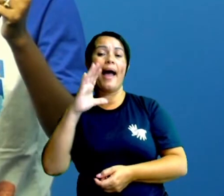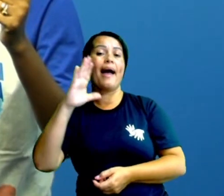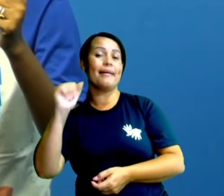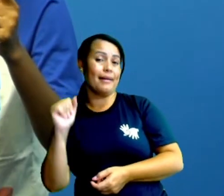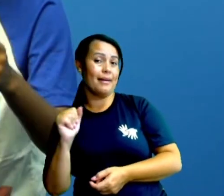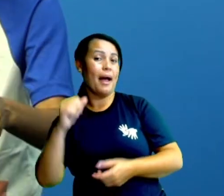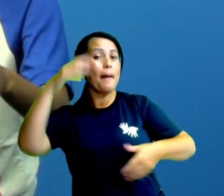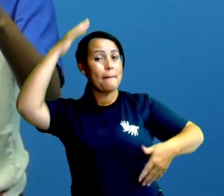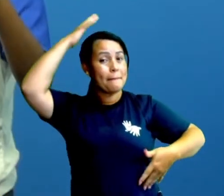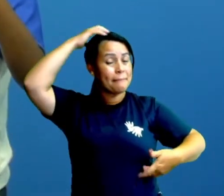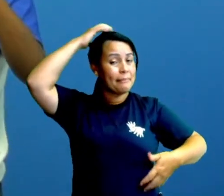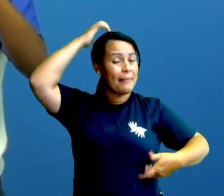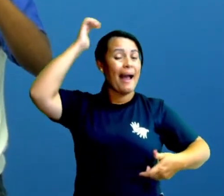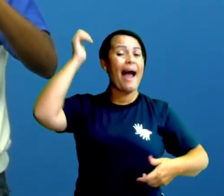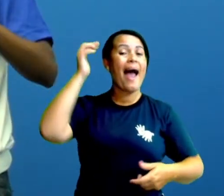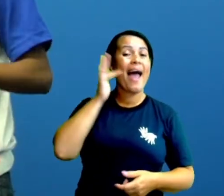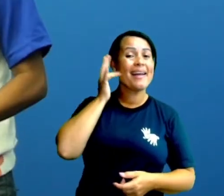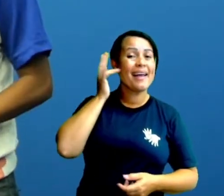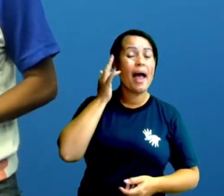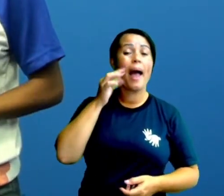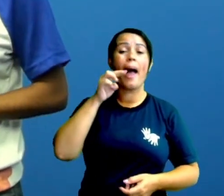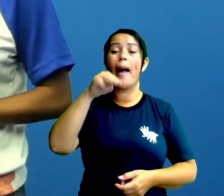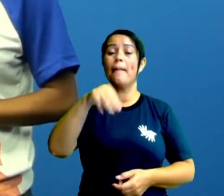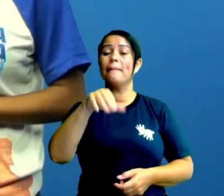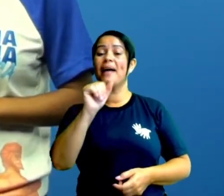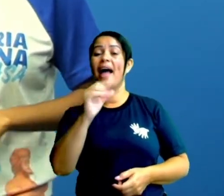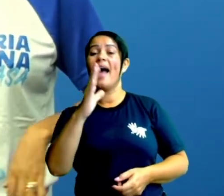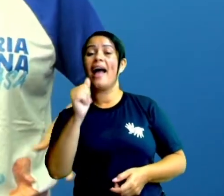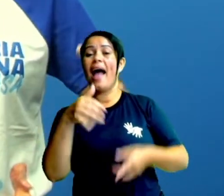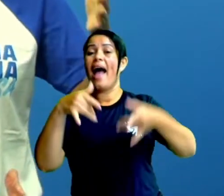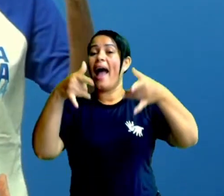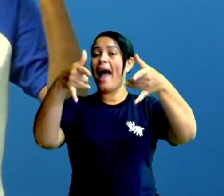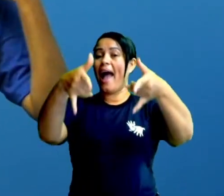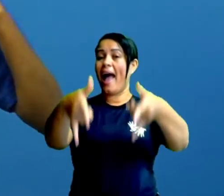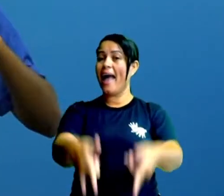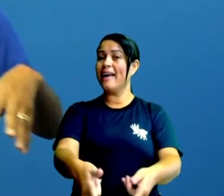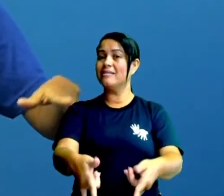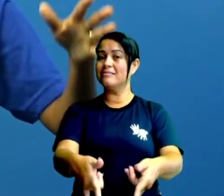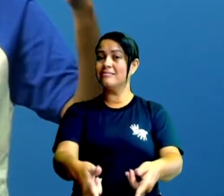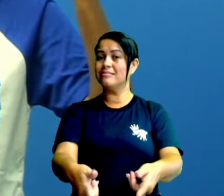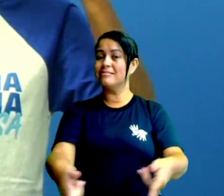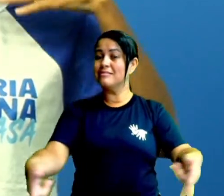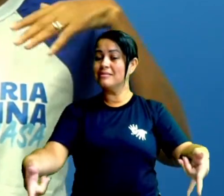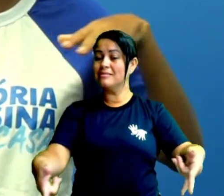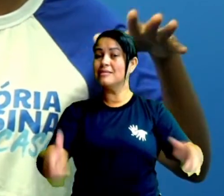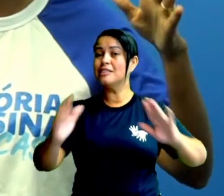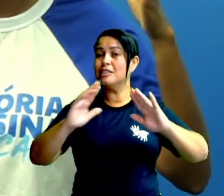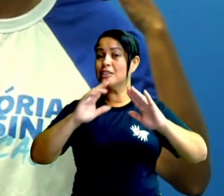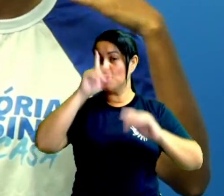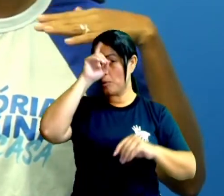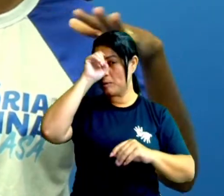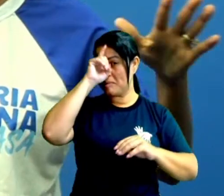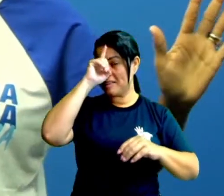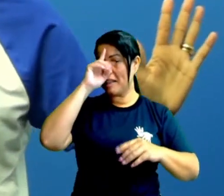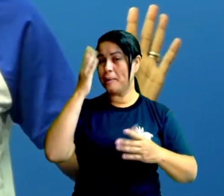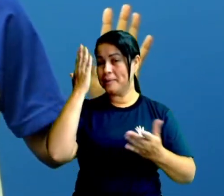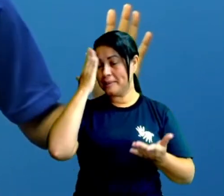mais maca muito bem e aí vocês podem pensar em